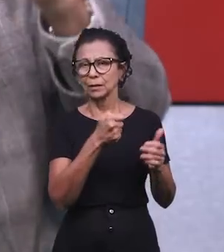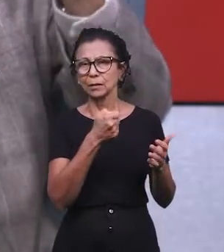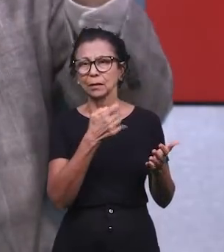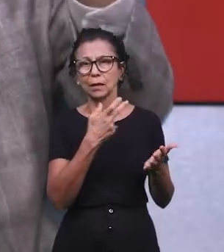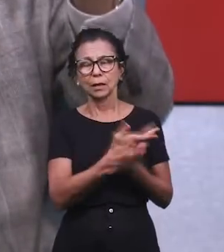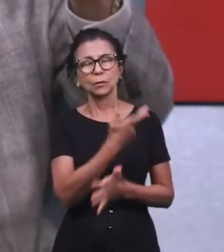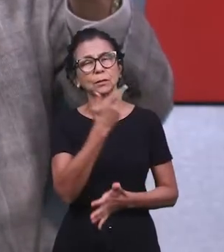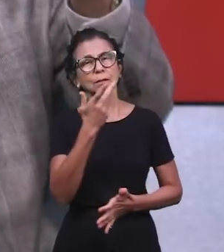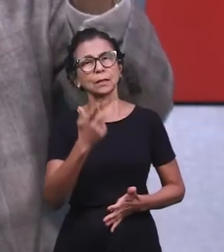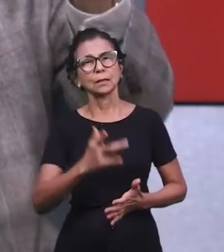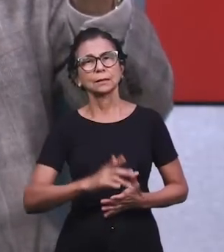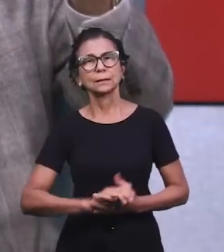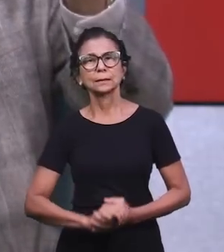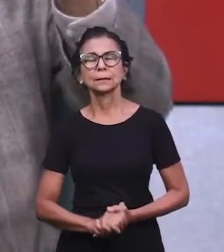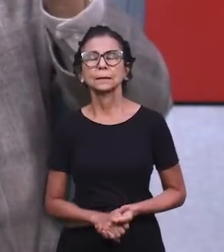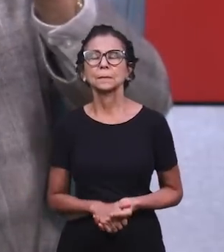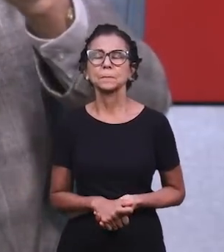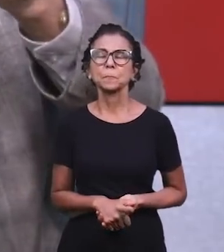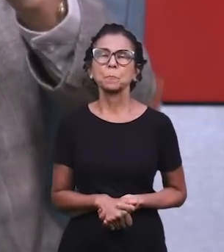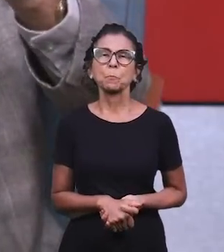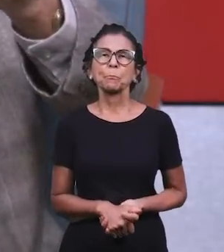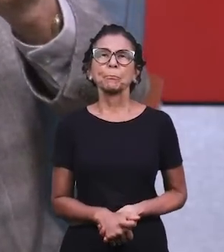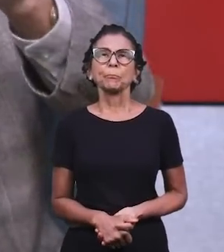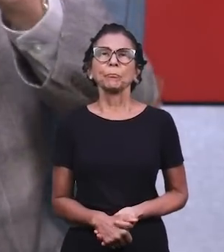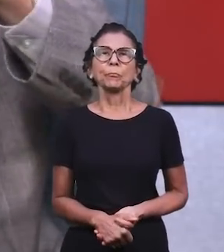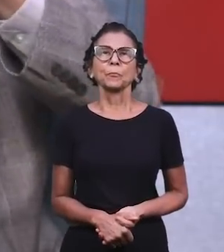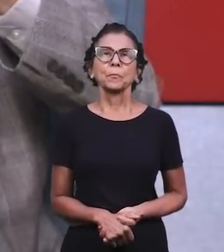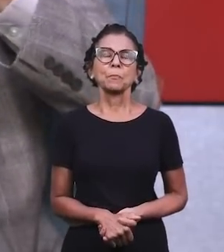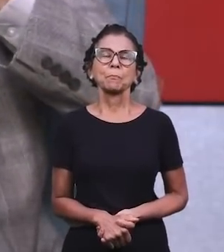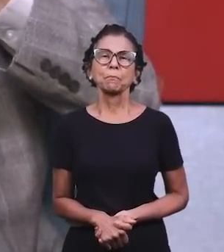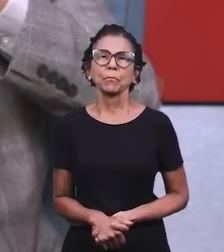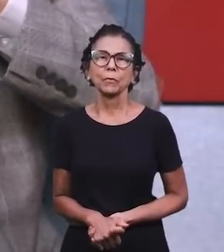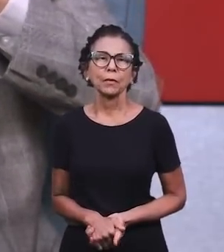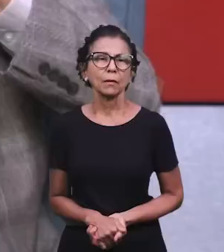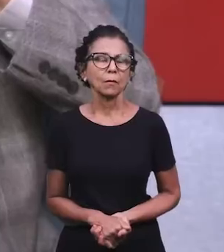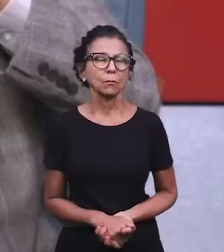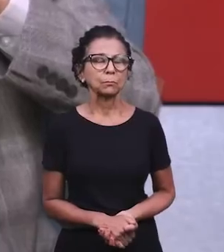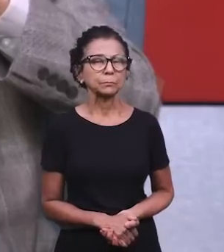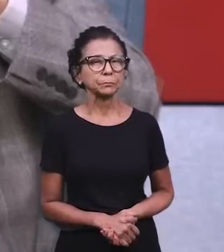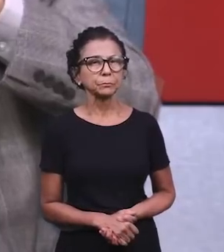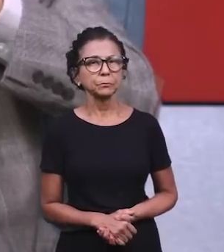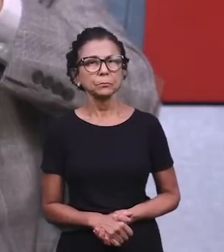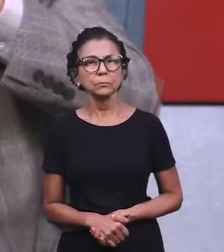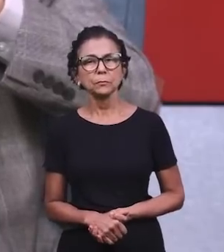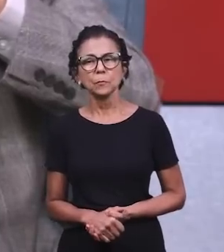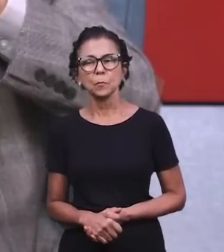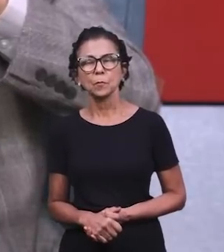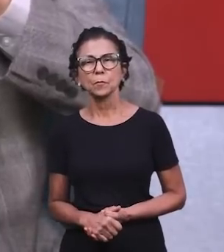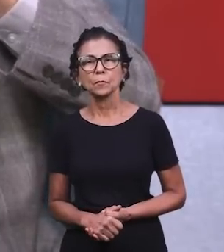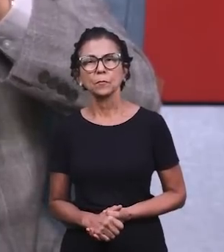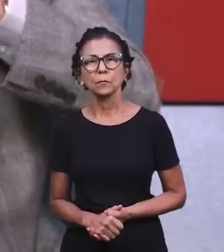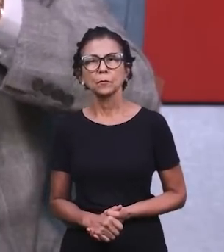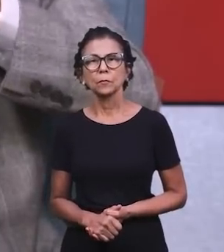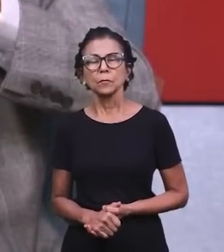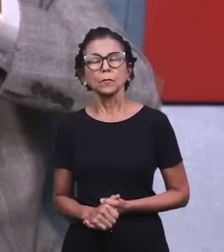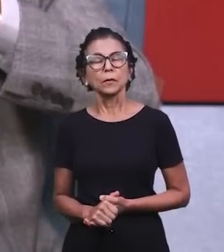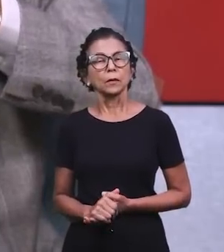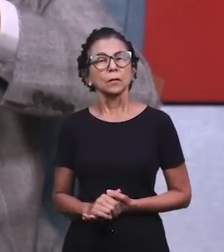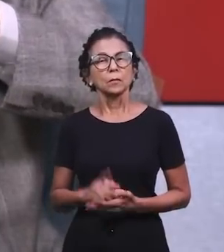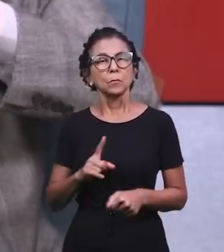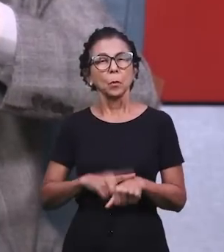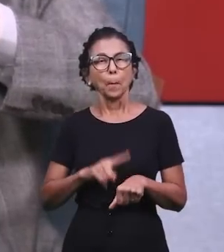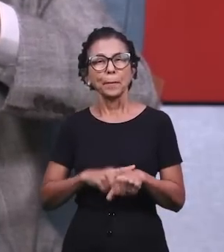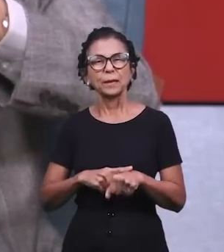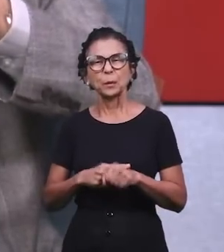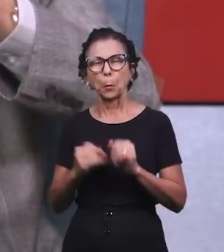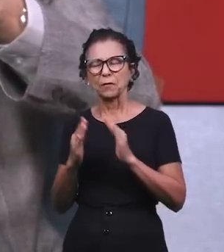dizer, num bom sentido, a operação do Senhor na